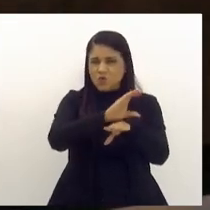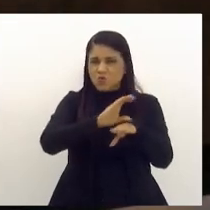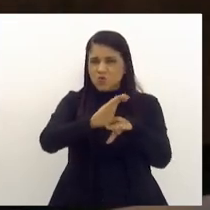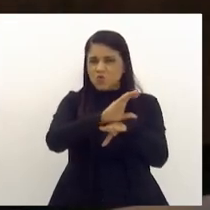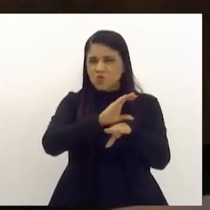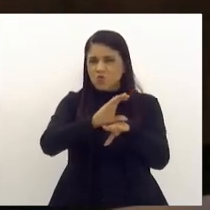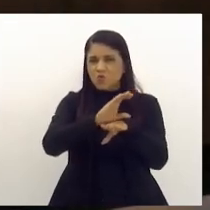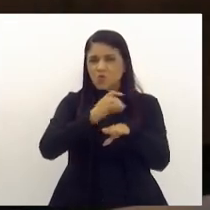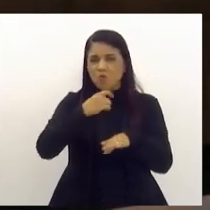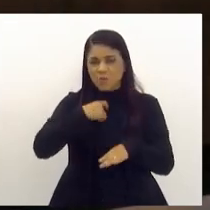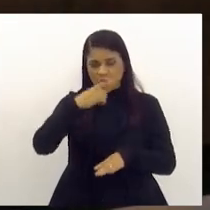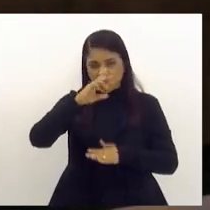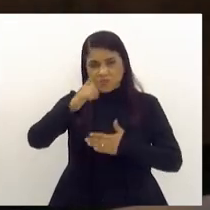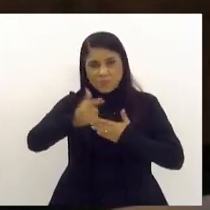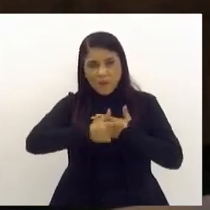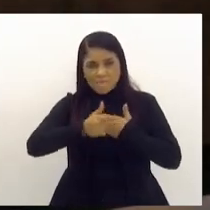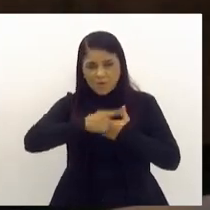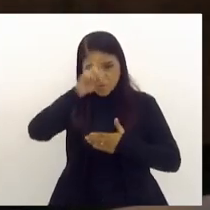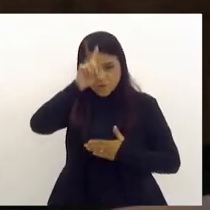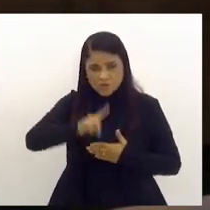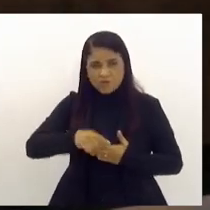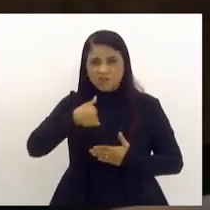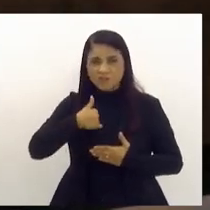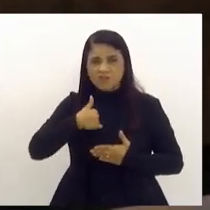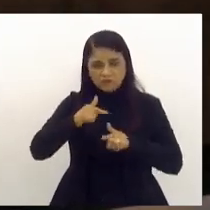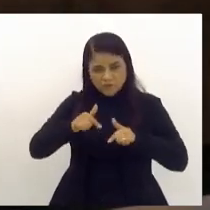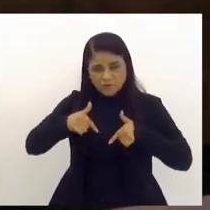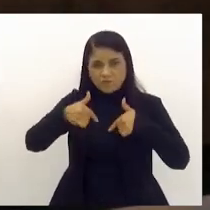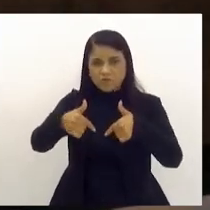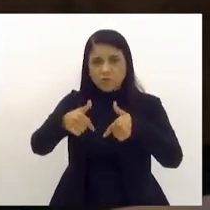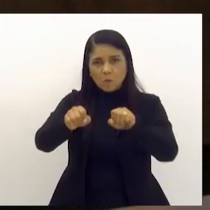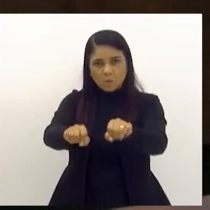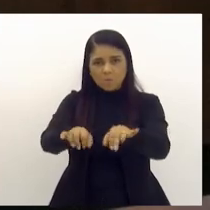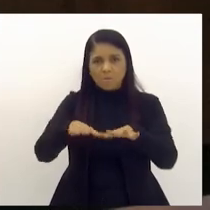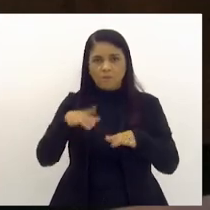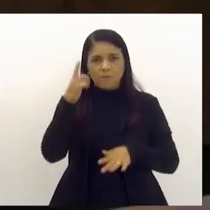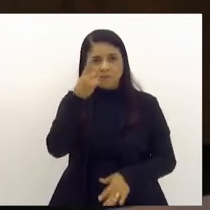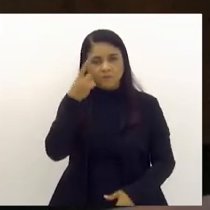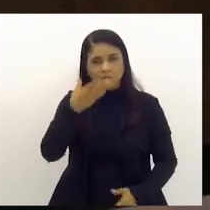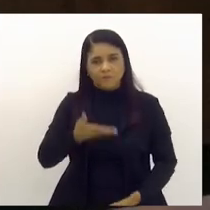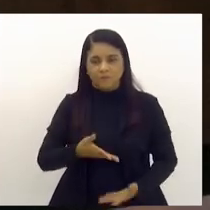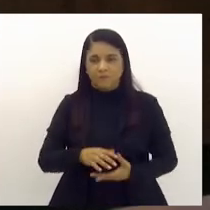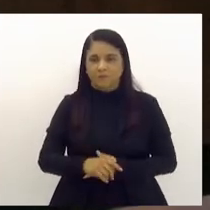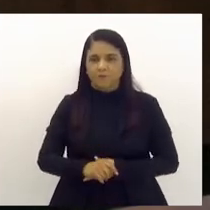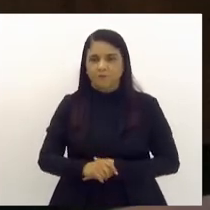constitucionalmente o meu dever e a minha função parlamentar.